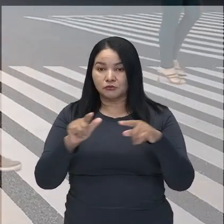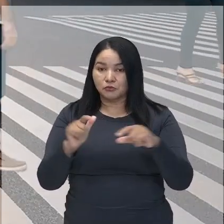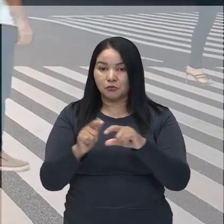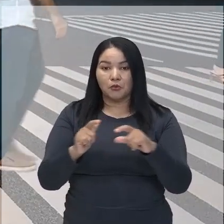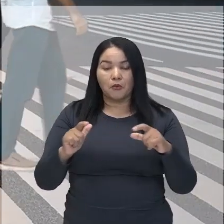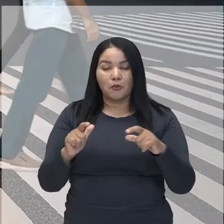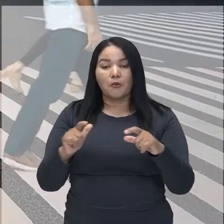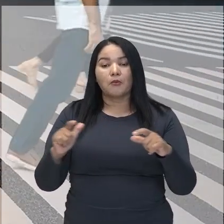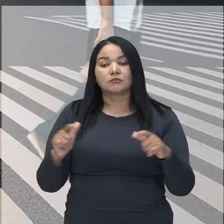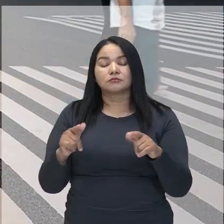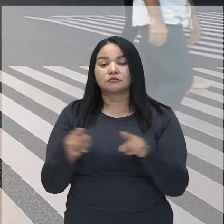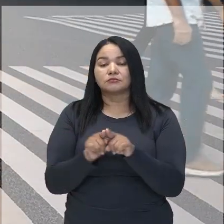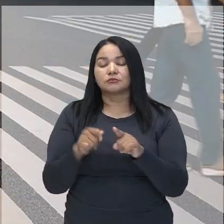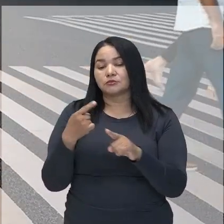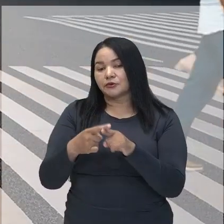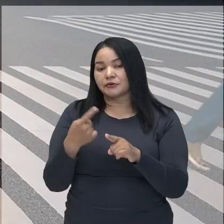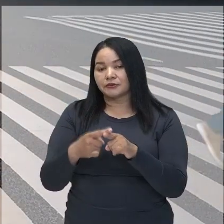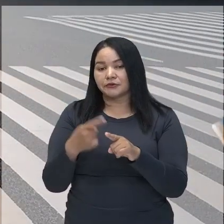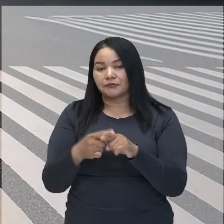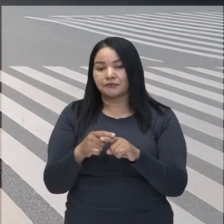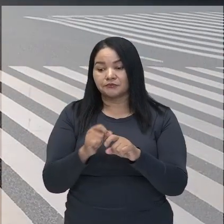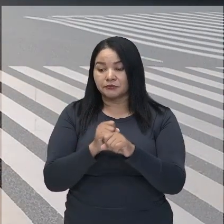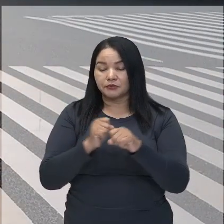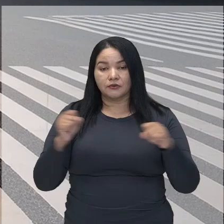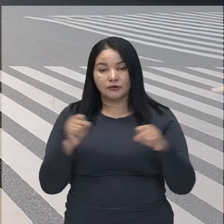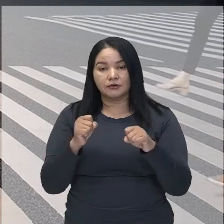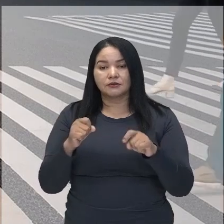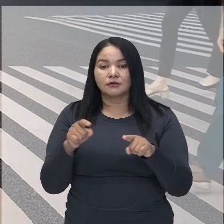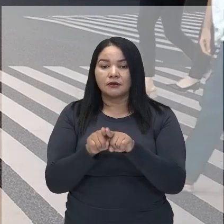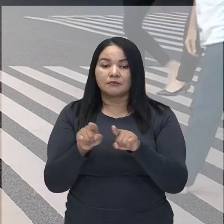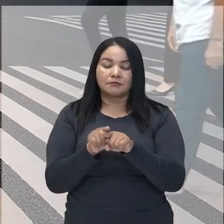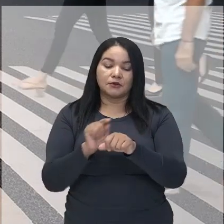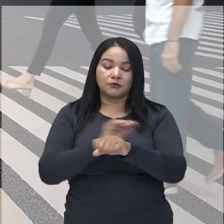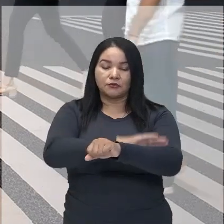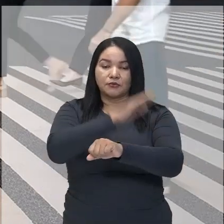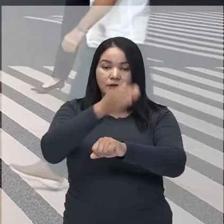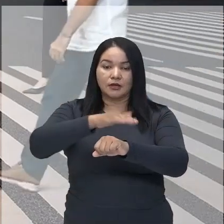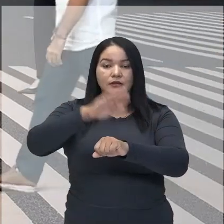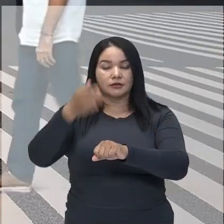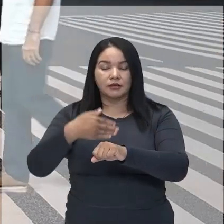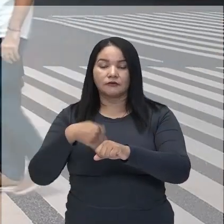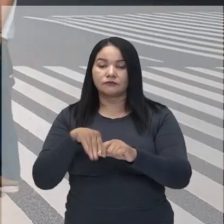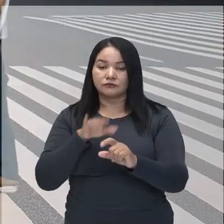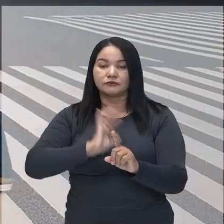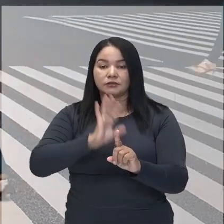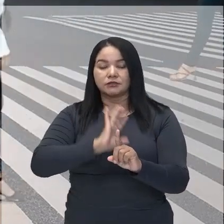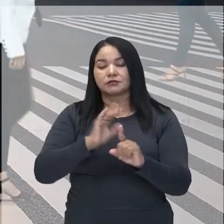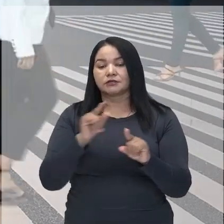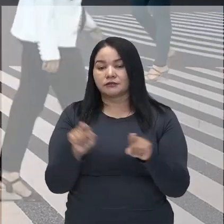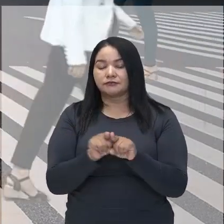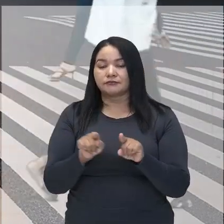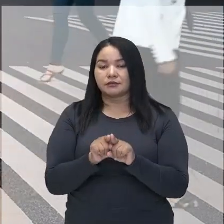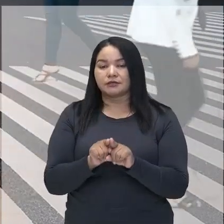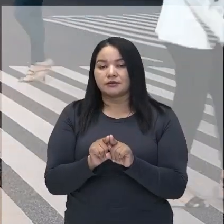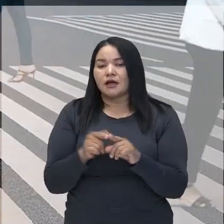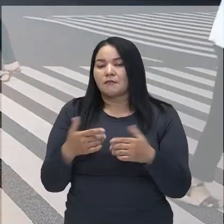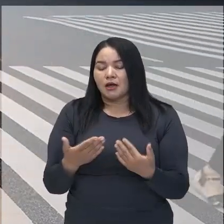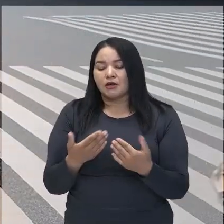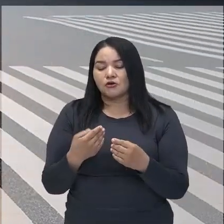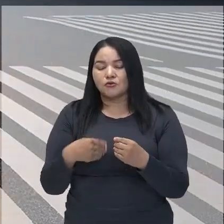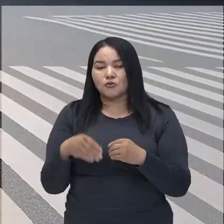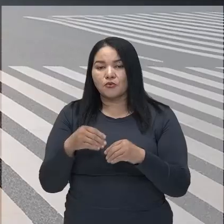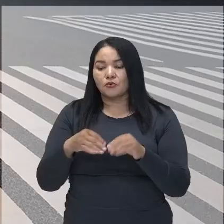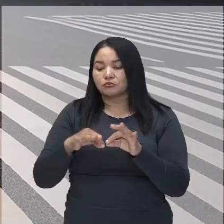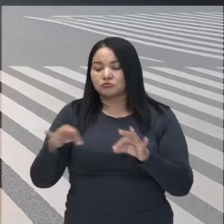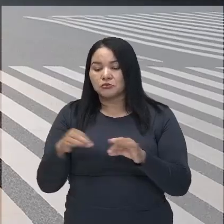ali do seu tamanho, né? E por conta do relevo que acaba refletindo nisso também. Então, como é que está aí essa distribuição, né,